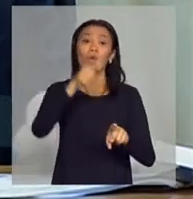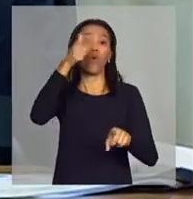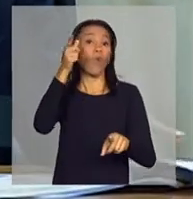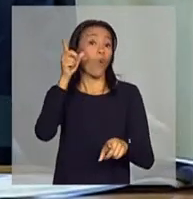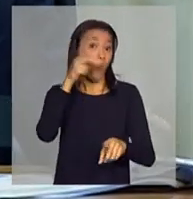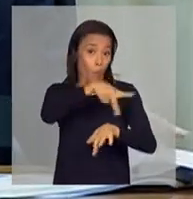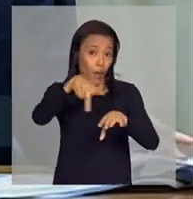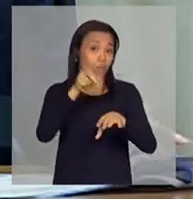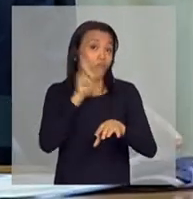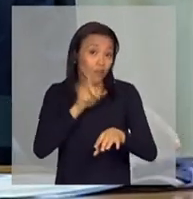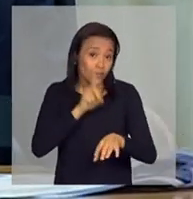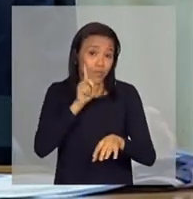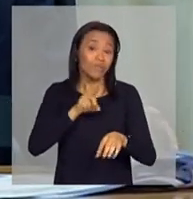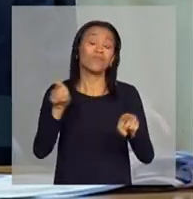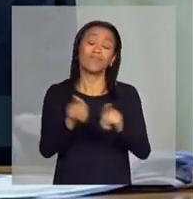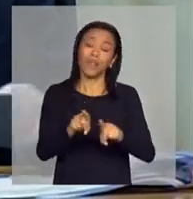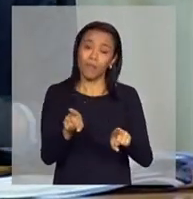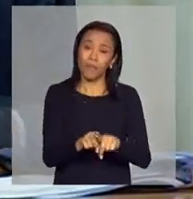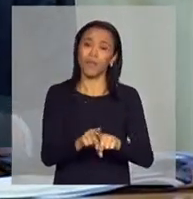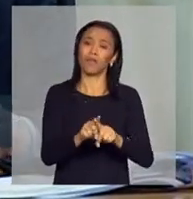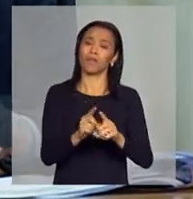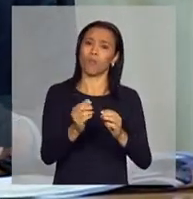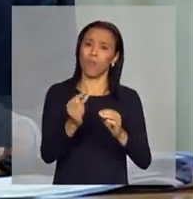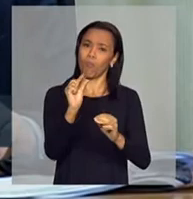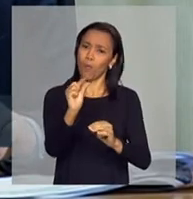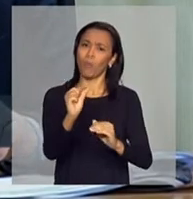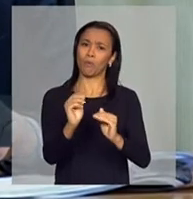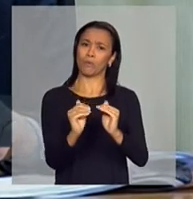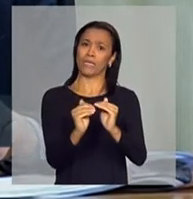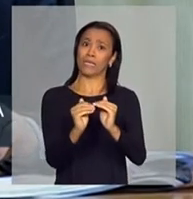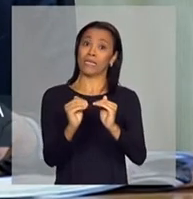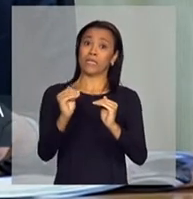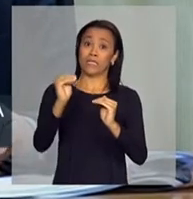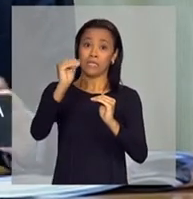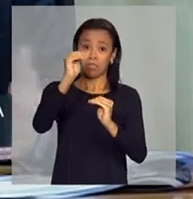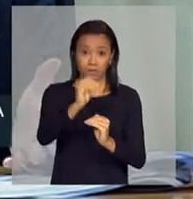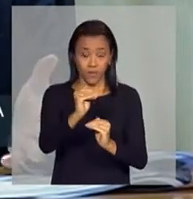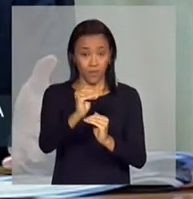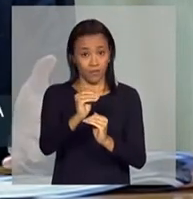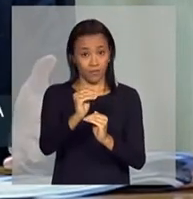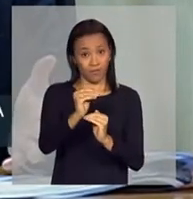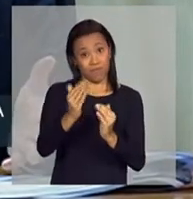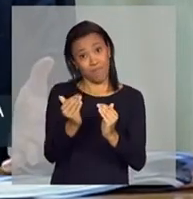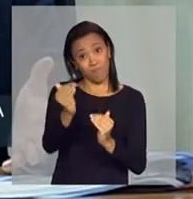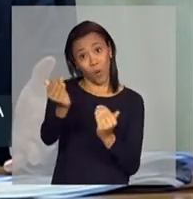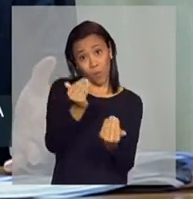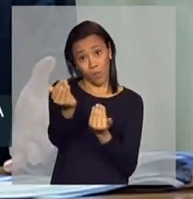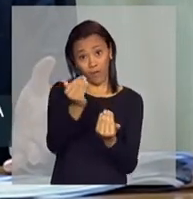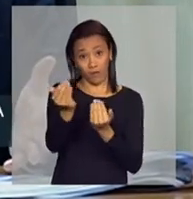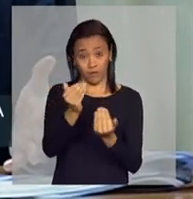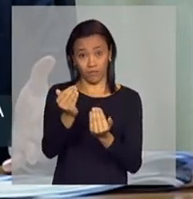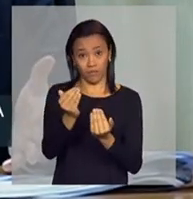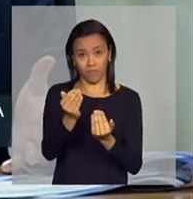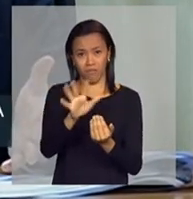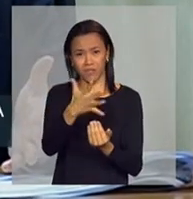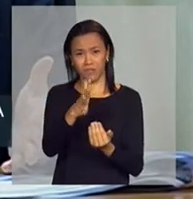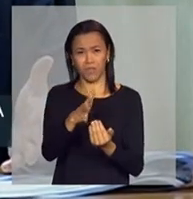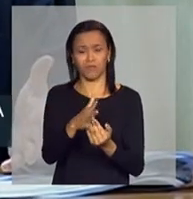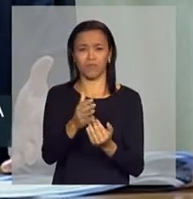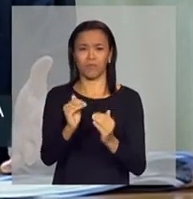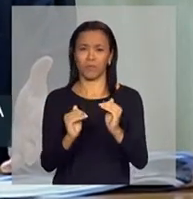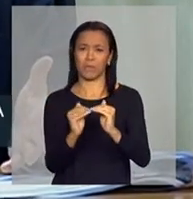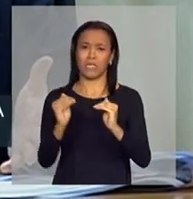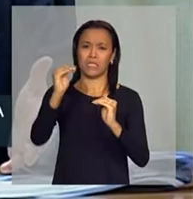teve um crescimento maior no primeiro trimestre do que no quarto o crescimento das vezes acho que foi